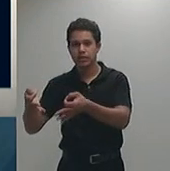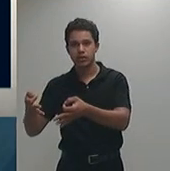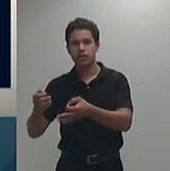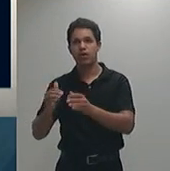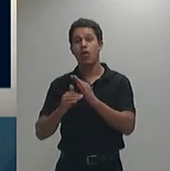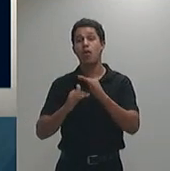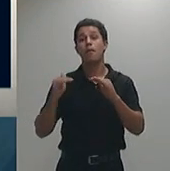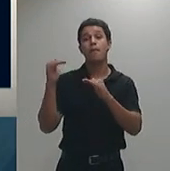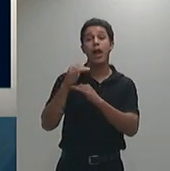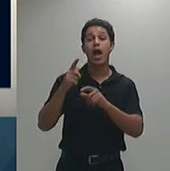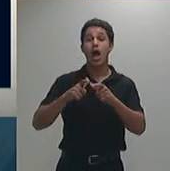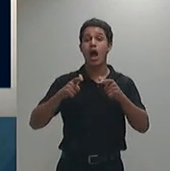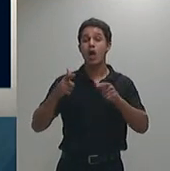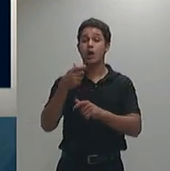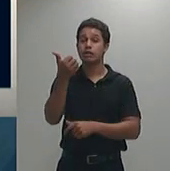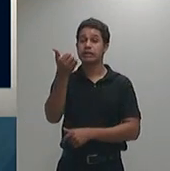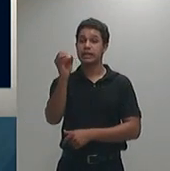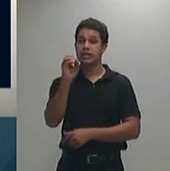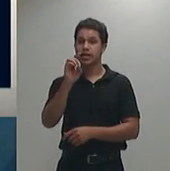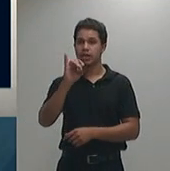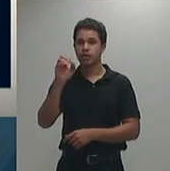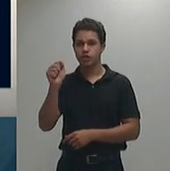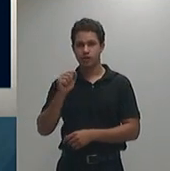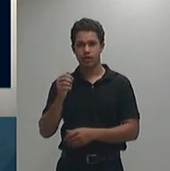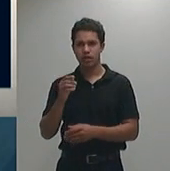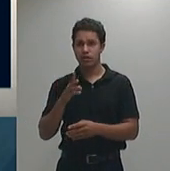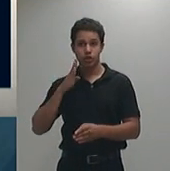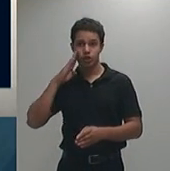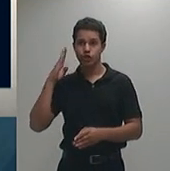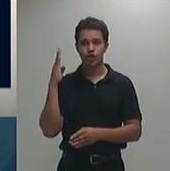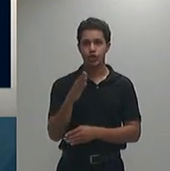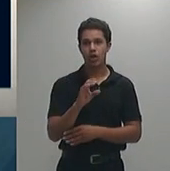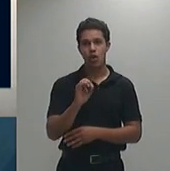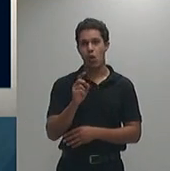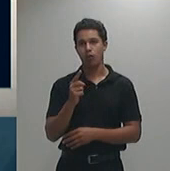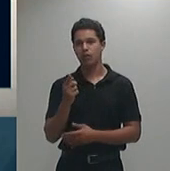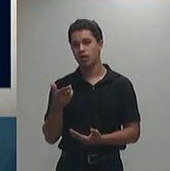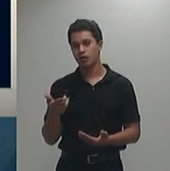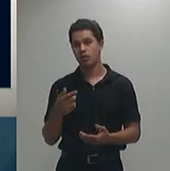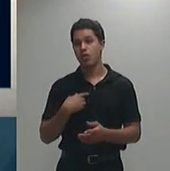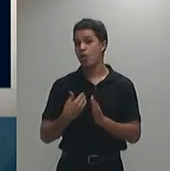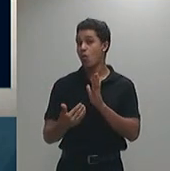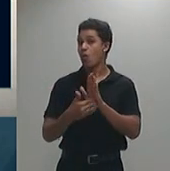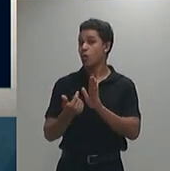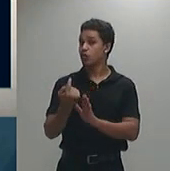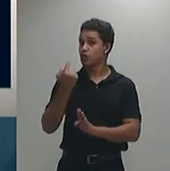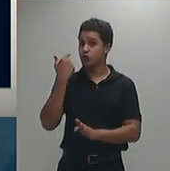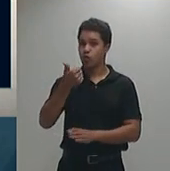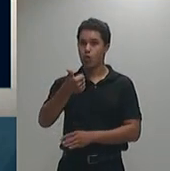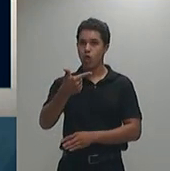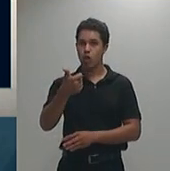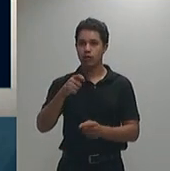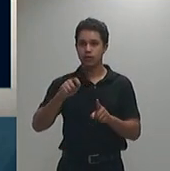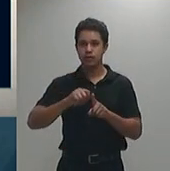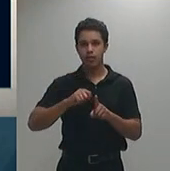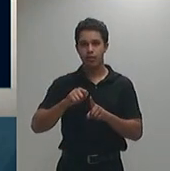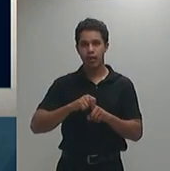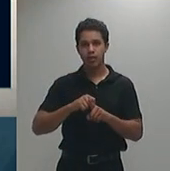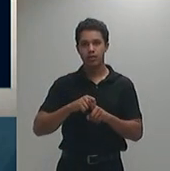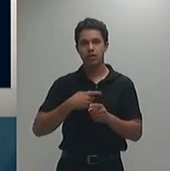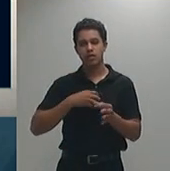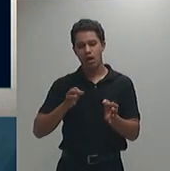a 60 dias ou secutivos ou não nos últimos nos últimos doze meses de vigência do contrato